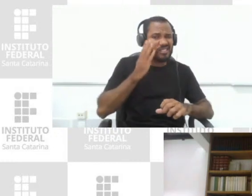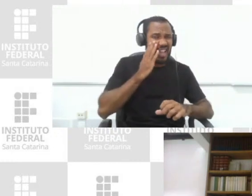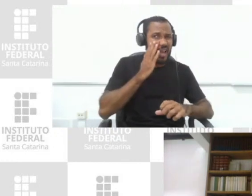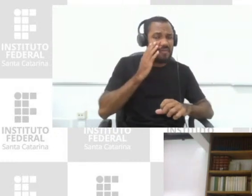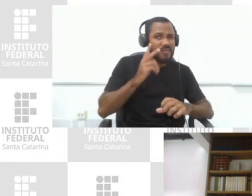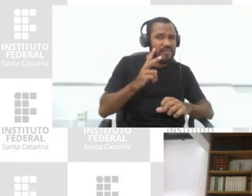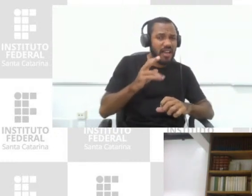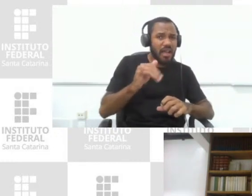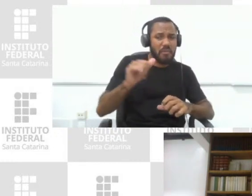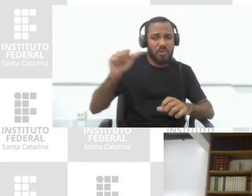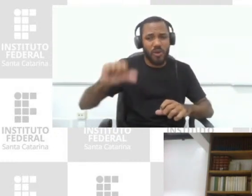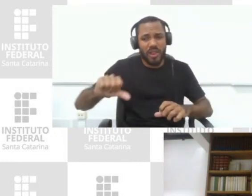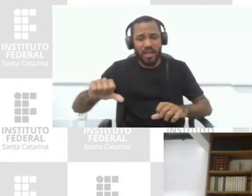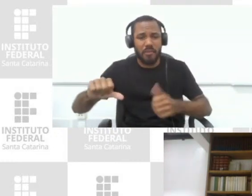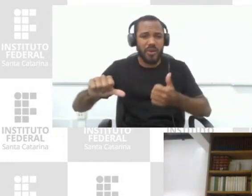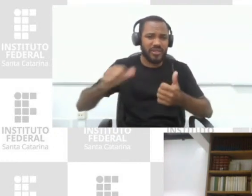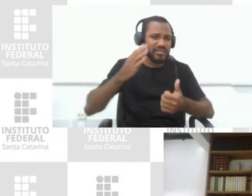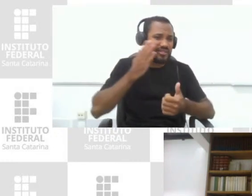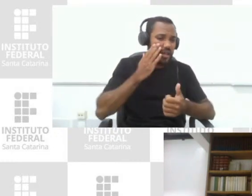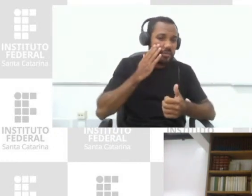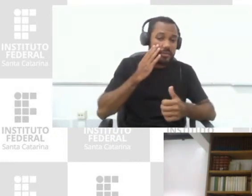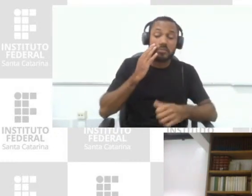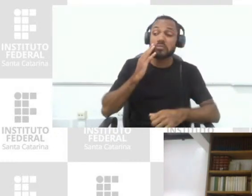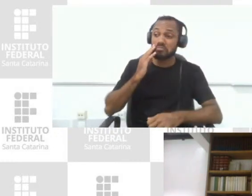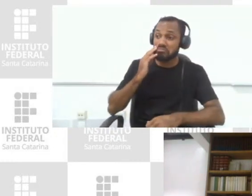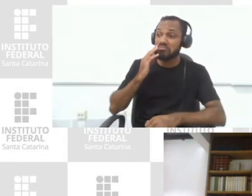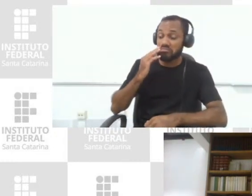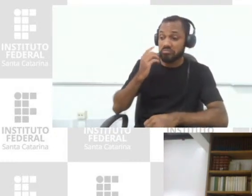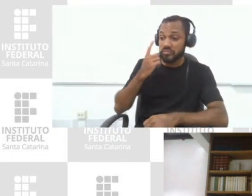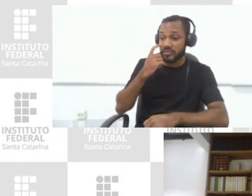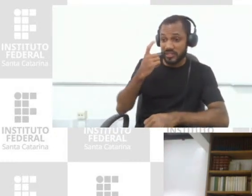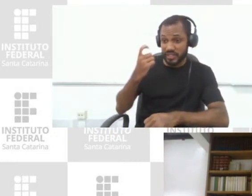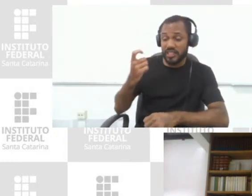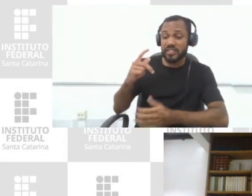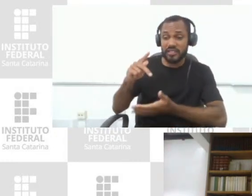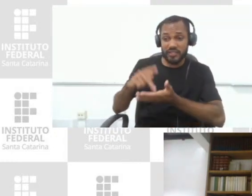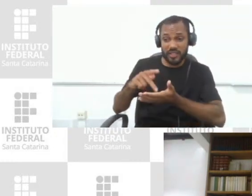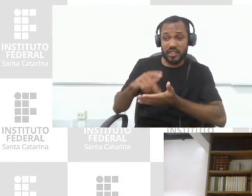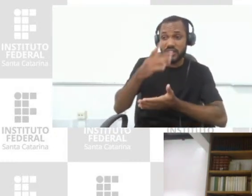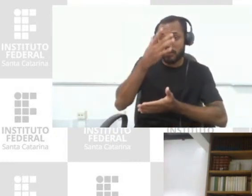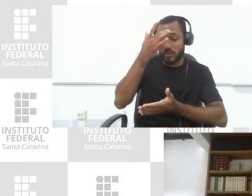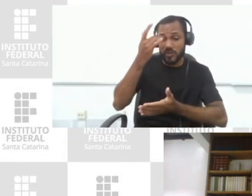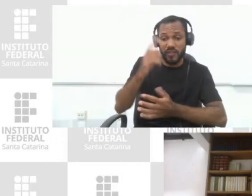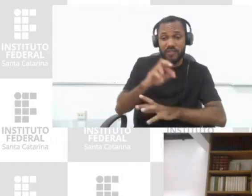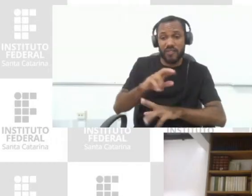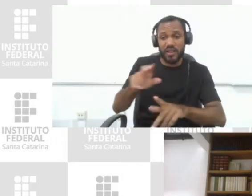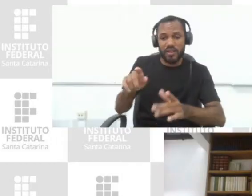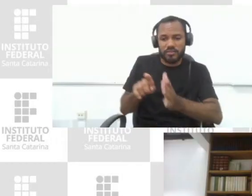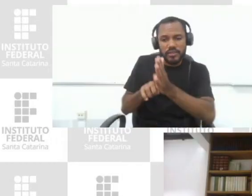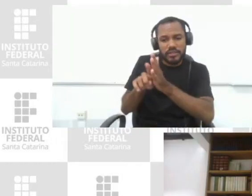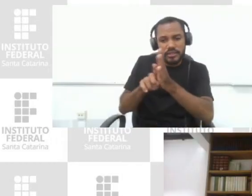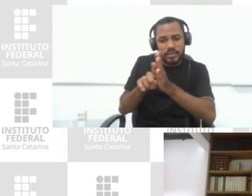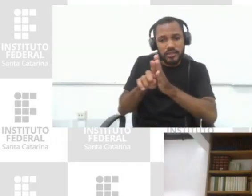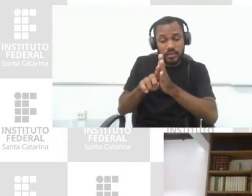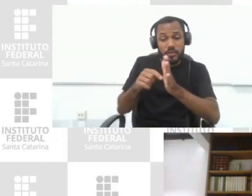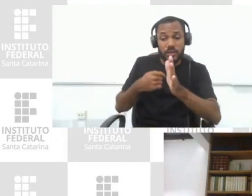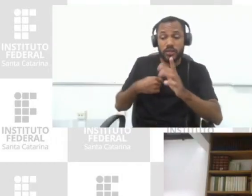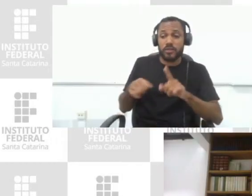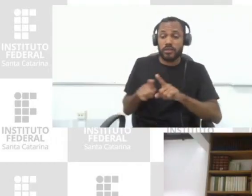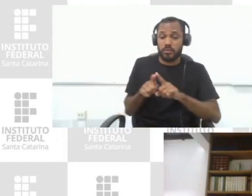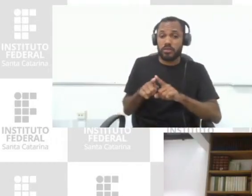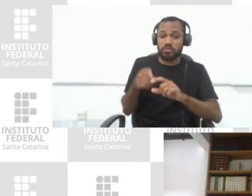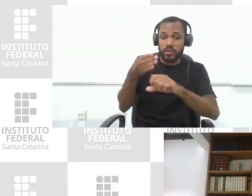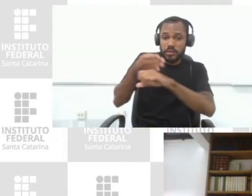é uma questão muito interessante sobre a qual muita gente está trabalhando, inclusive eu mesmo estou trabalhando sobre isso. Quer dizer, o ano